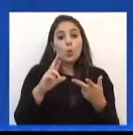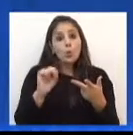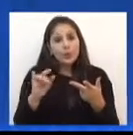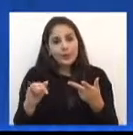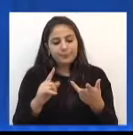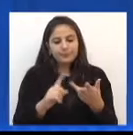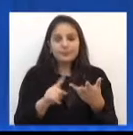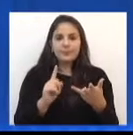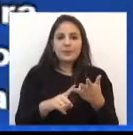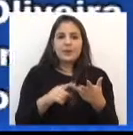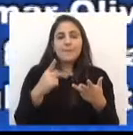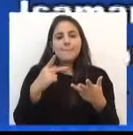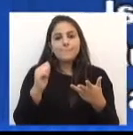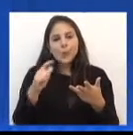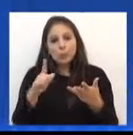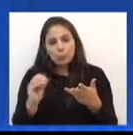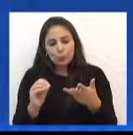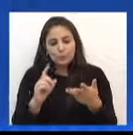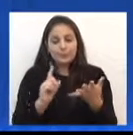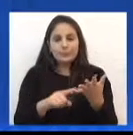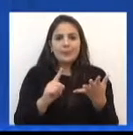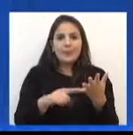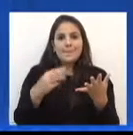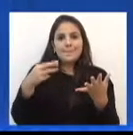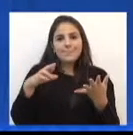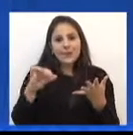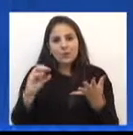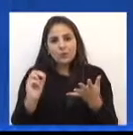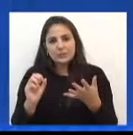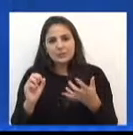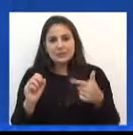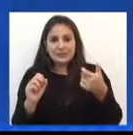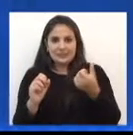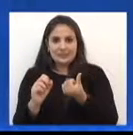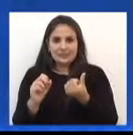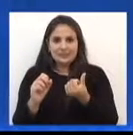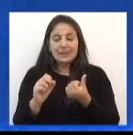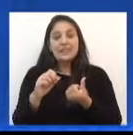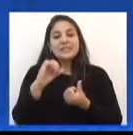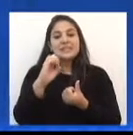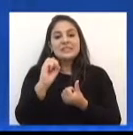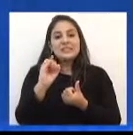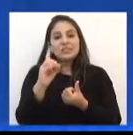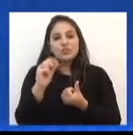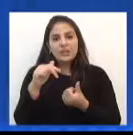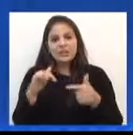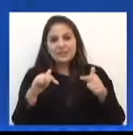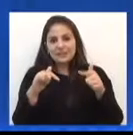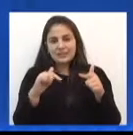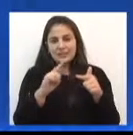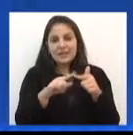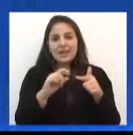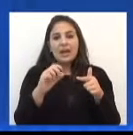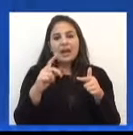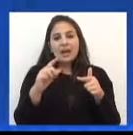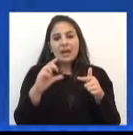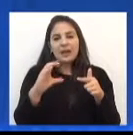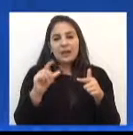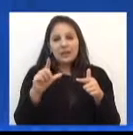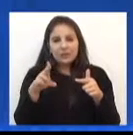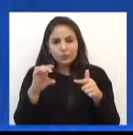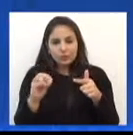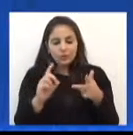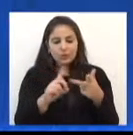Lorenzato, Paulo Pontual, Marcos da Silva, Sidney Ávila, Cláudio Luiz Rufa Soldá e